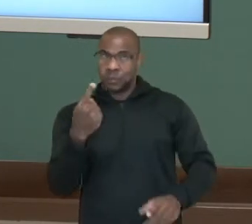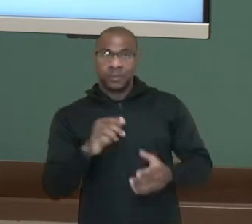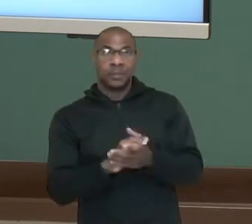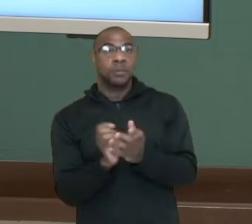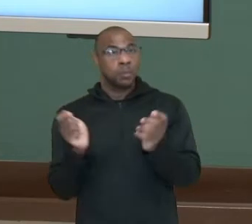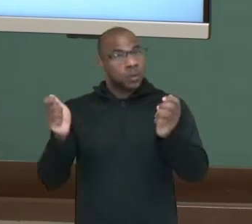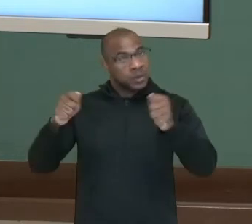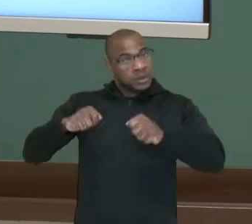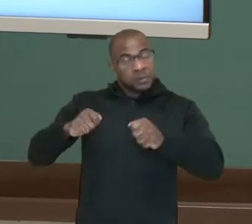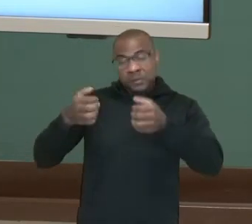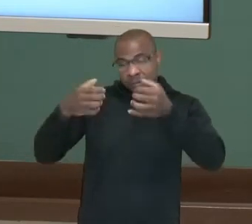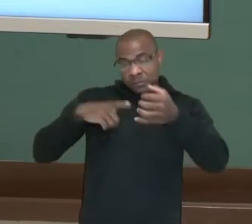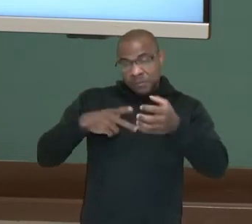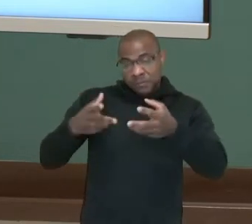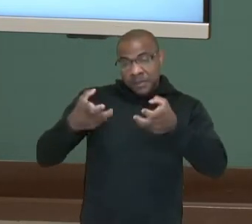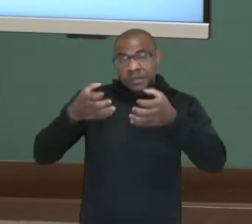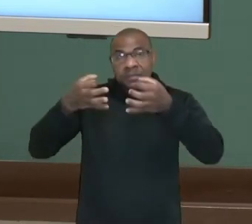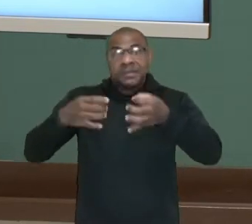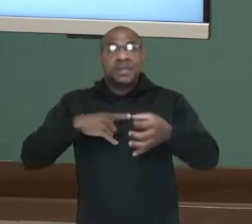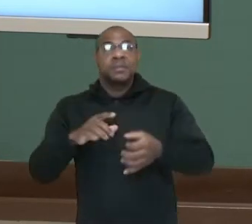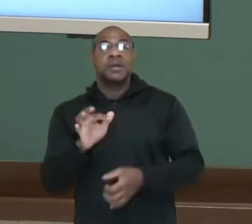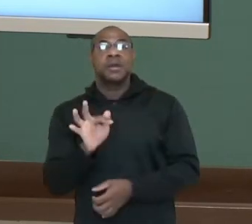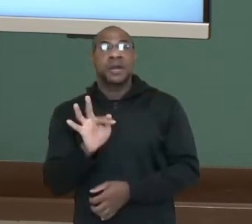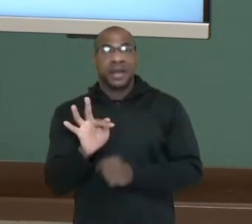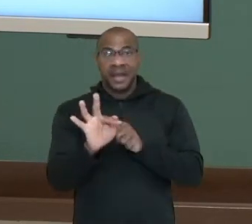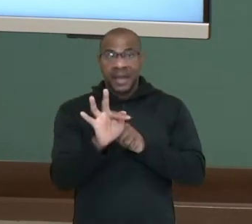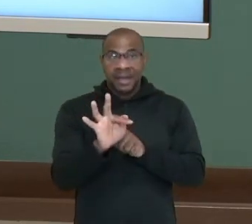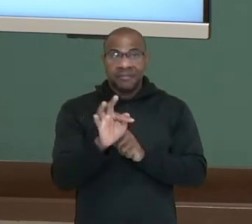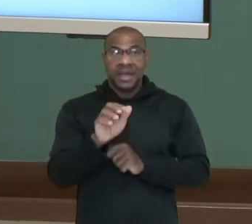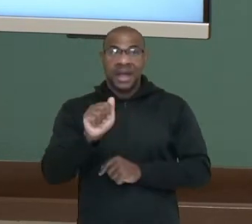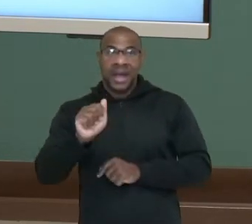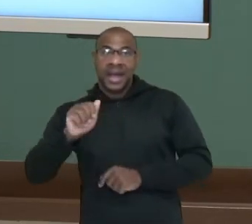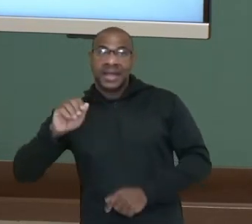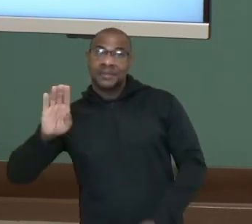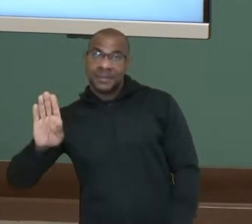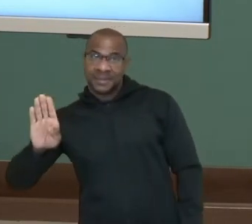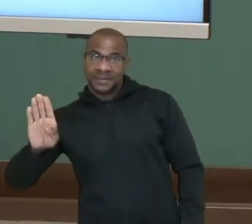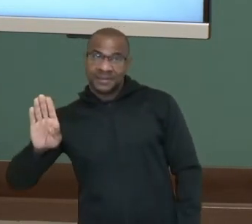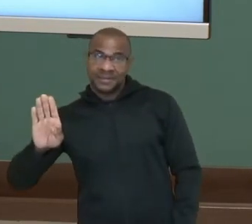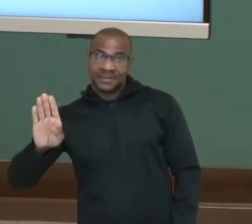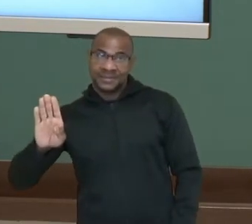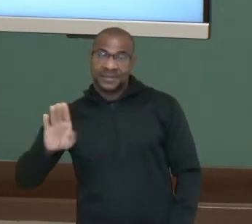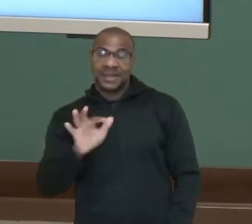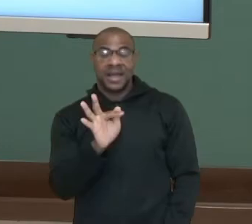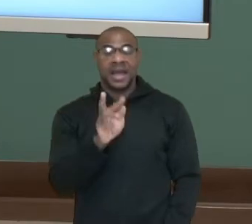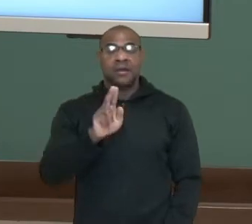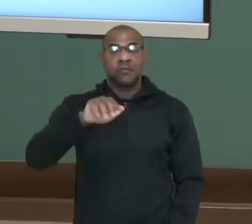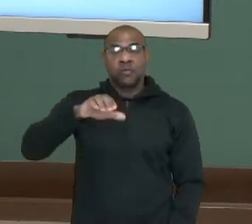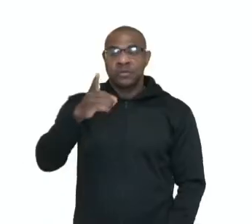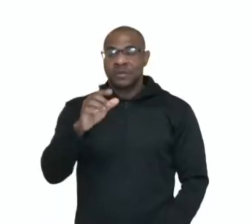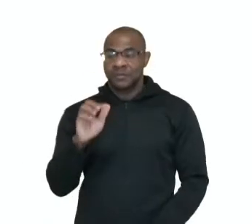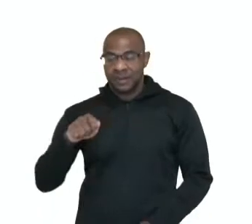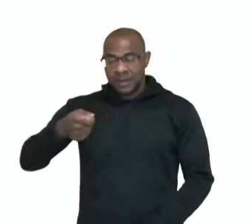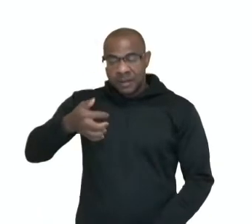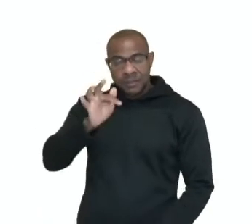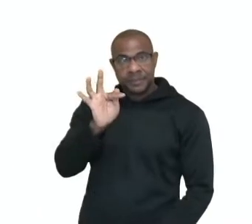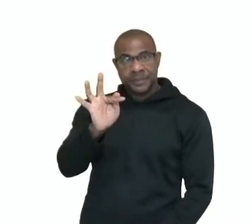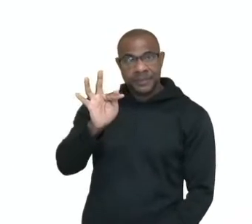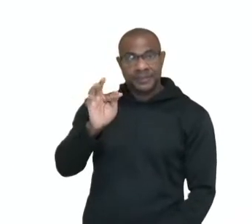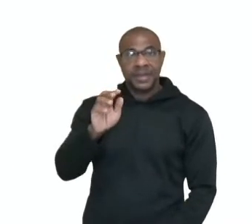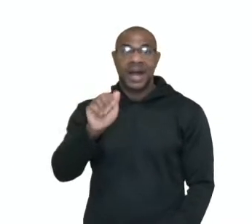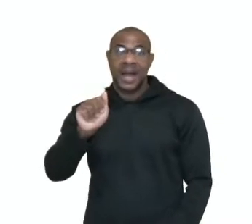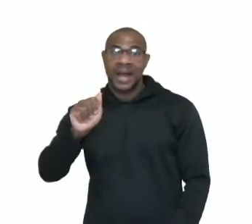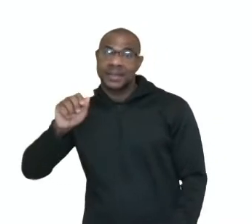Podemos então afirmar que temos a função de A em B. E indica-se, aqui é uma escrita matemática, f de A em